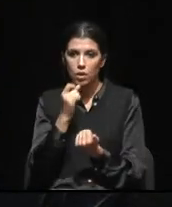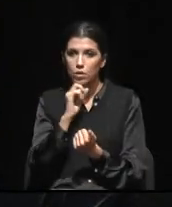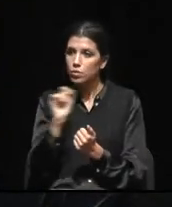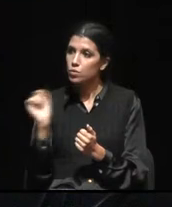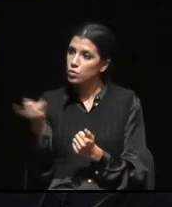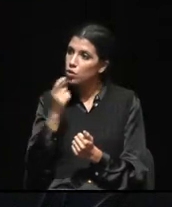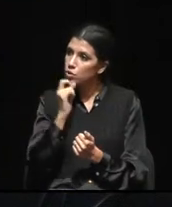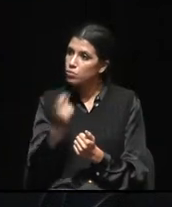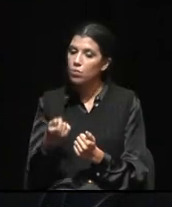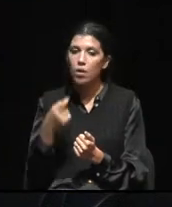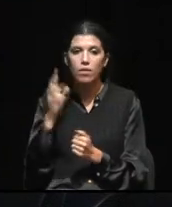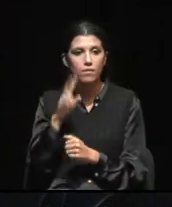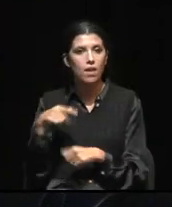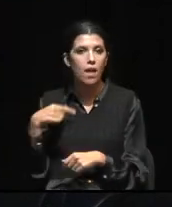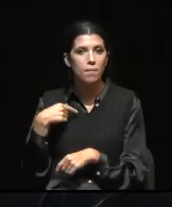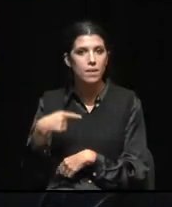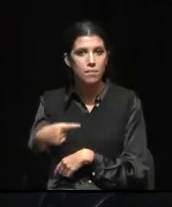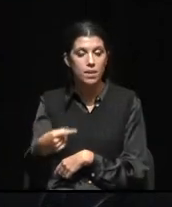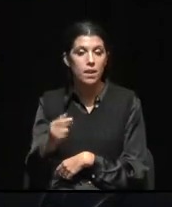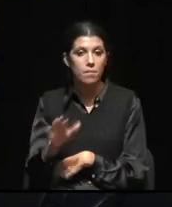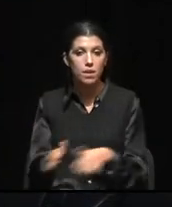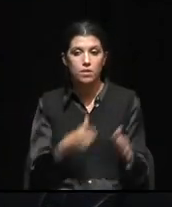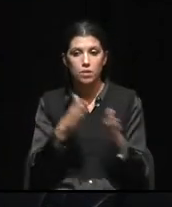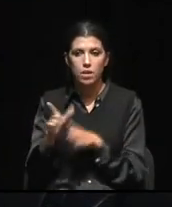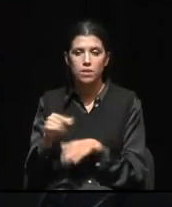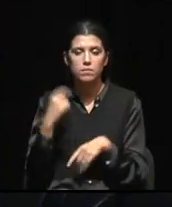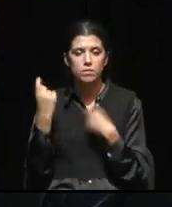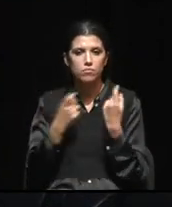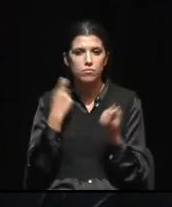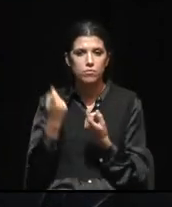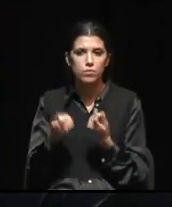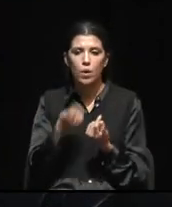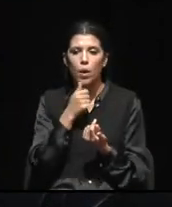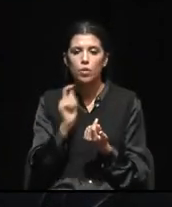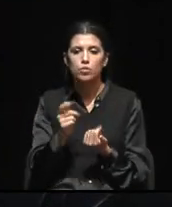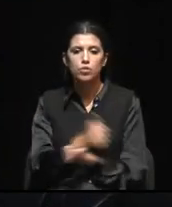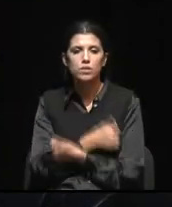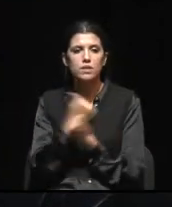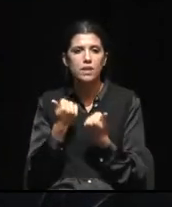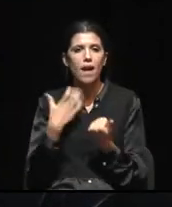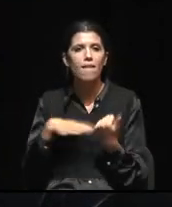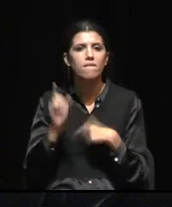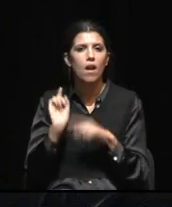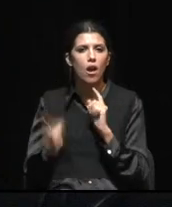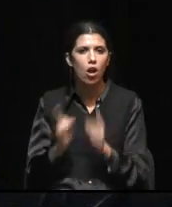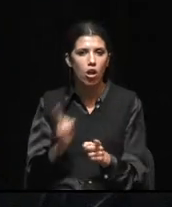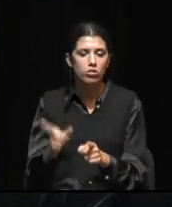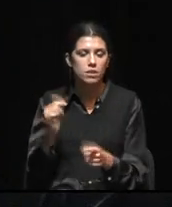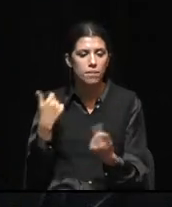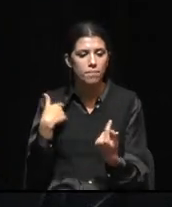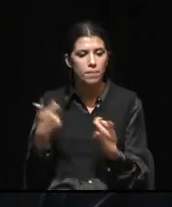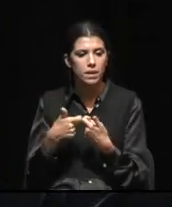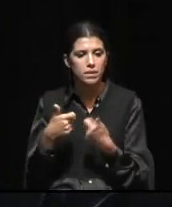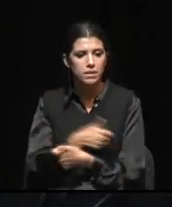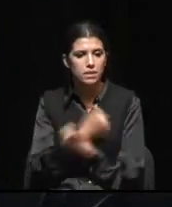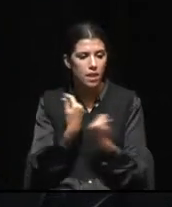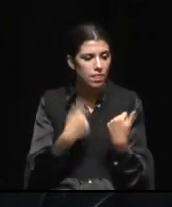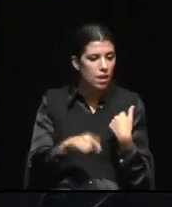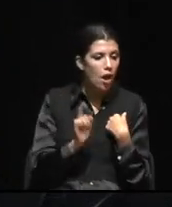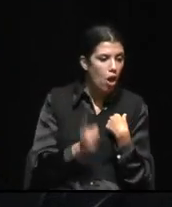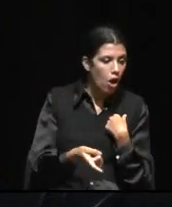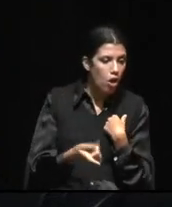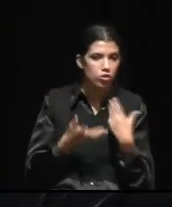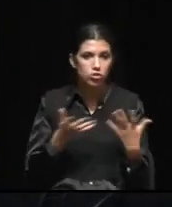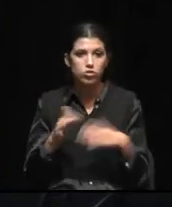experienciar todos os dias mas também para refletirmos sobre Que tipo de cidade é que queremos e que tipo de cidade é que temos